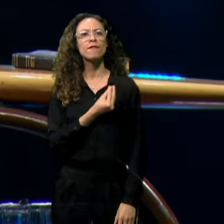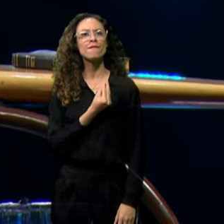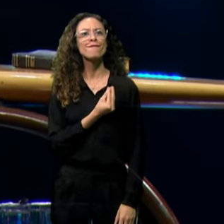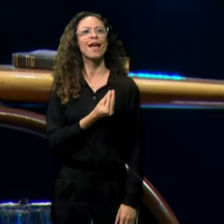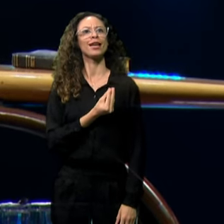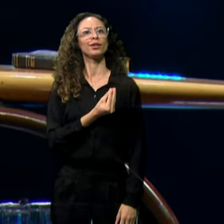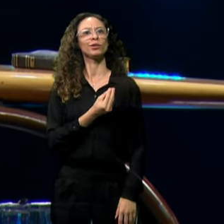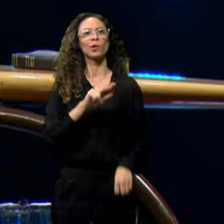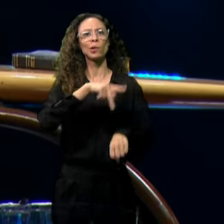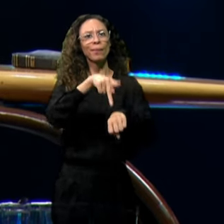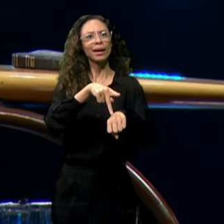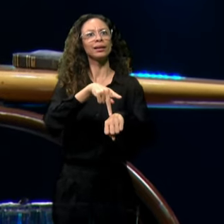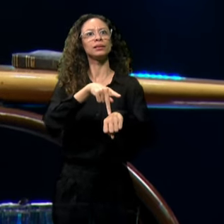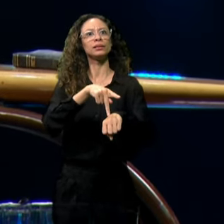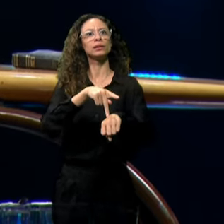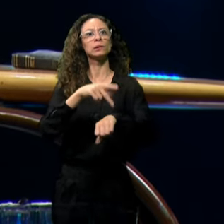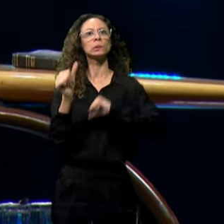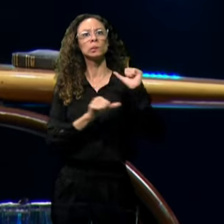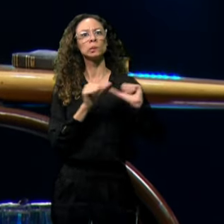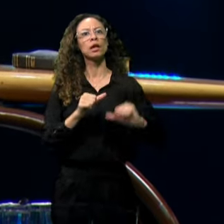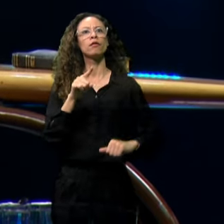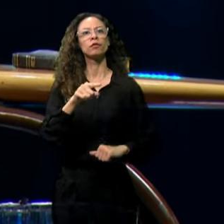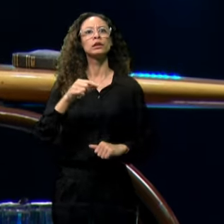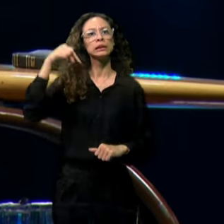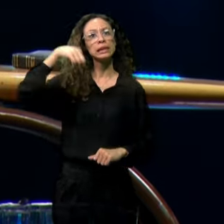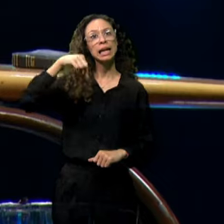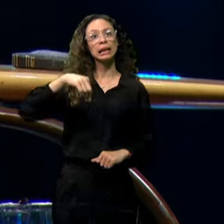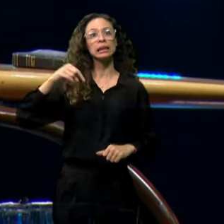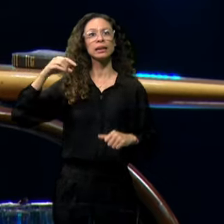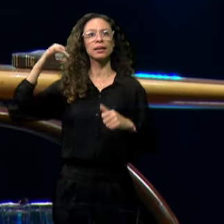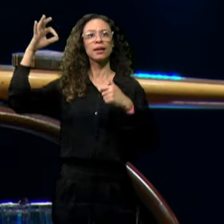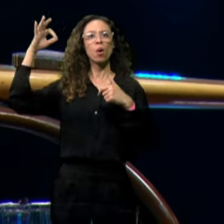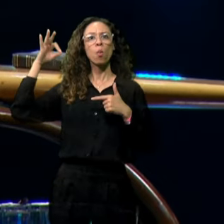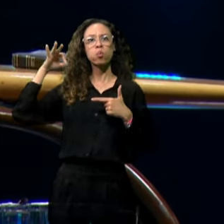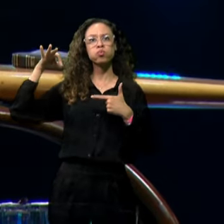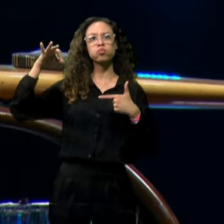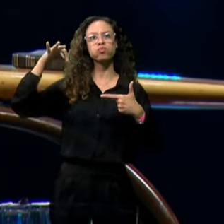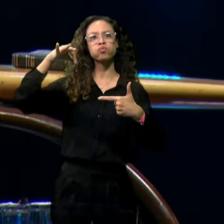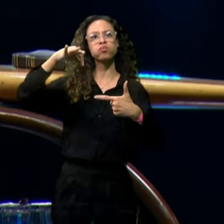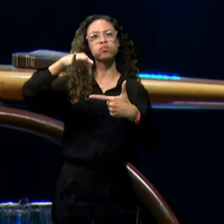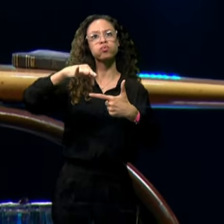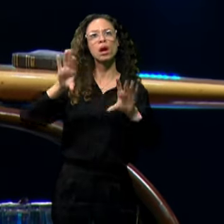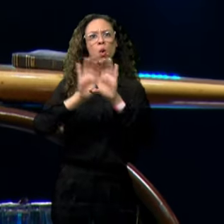veio num congresso de batalha não estamos no retiro de cura interior